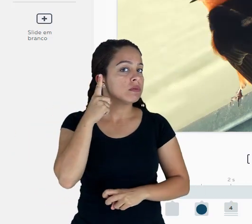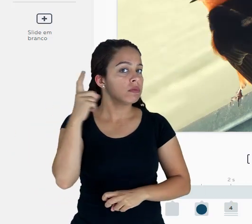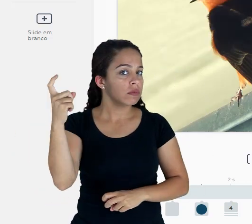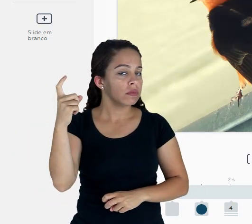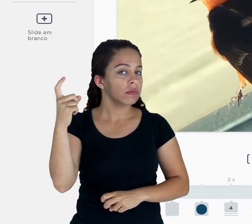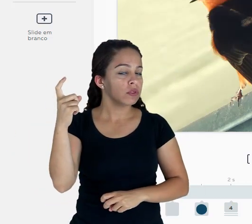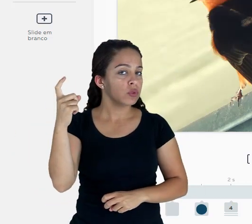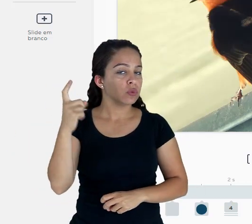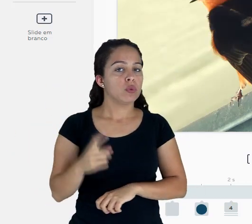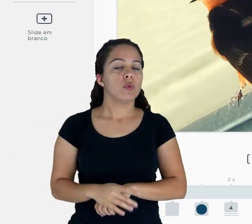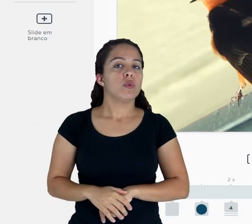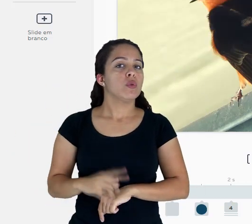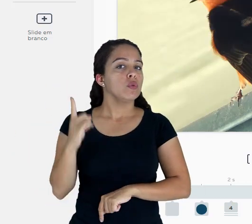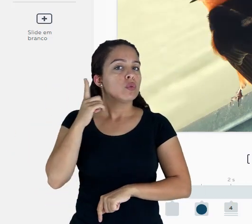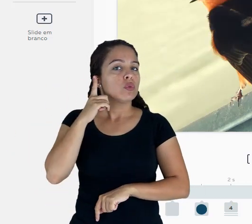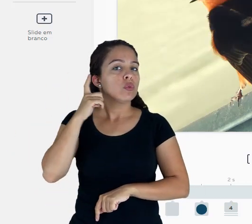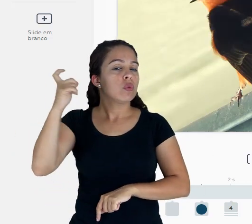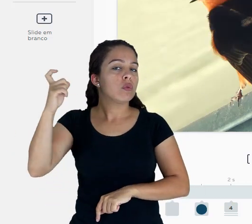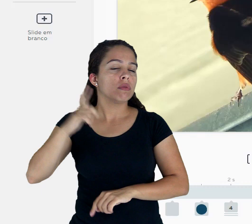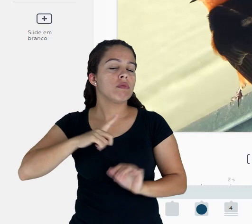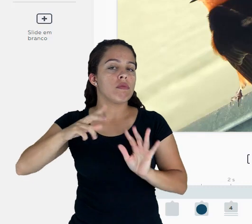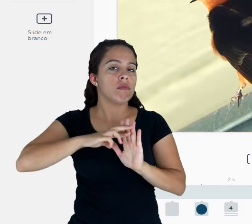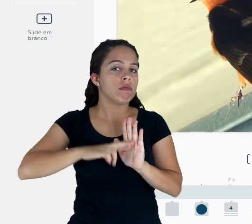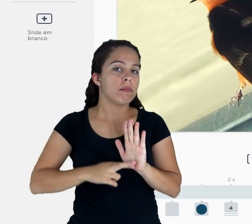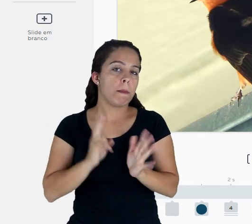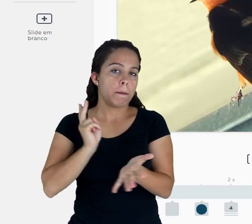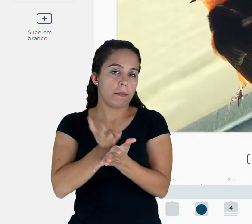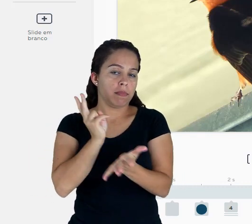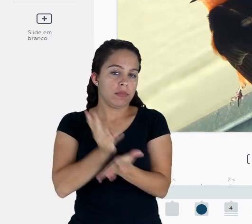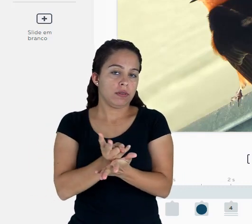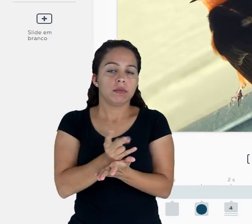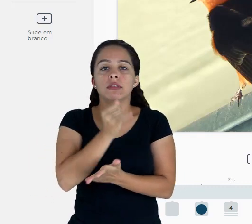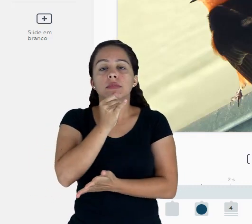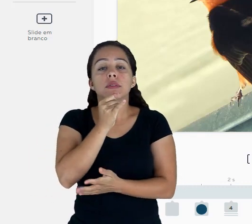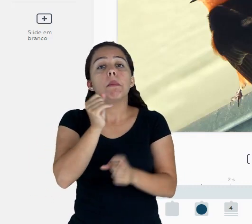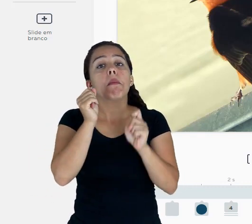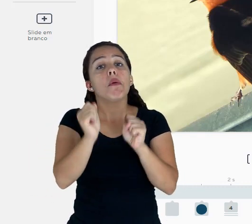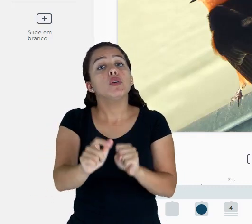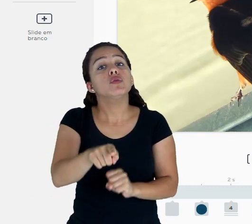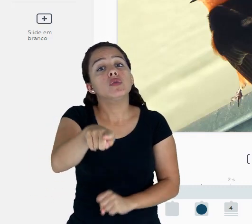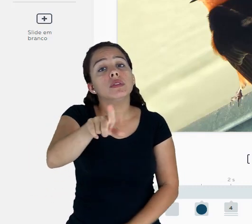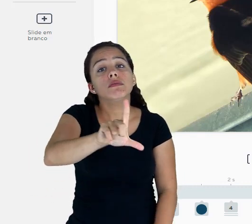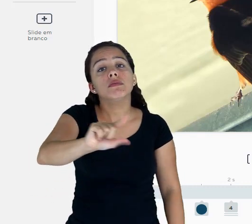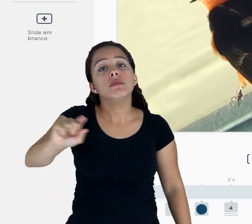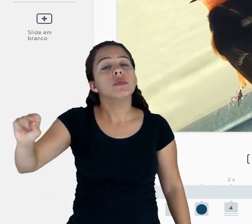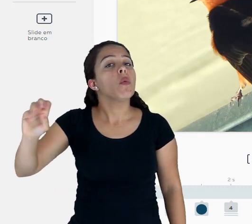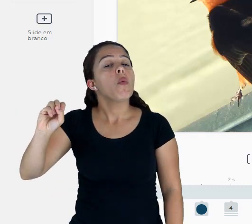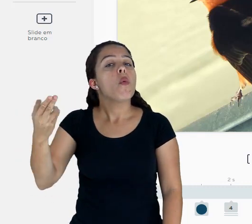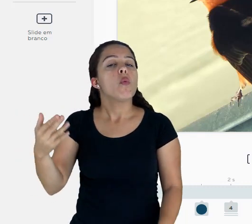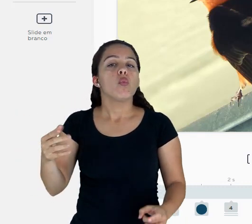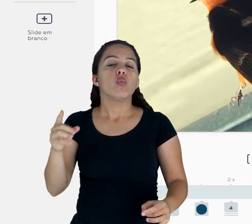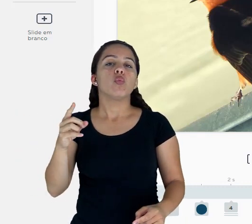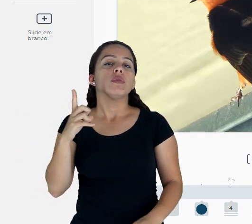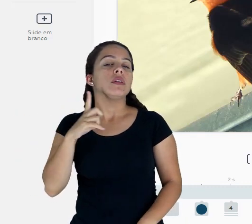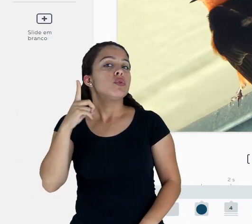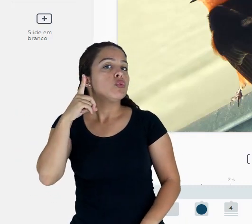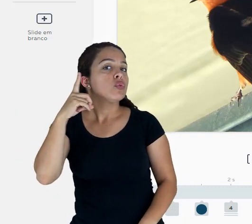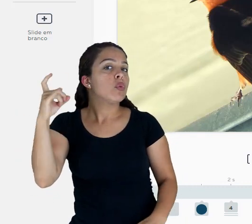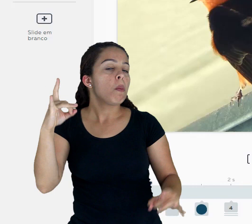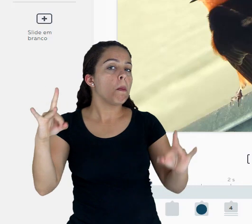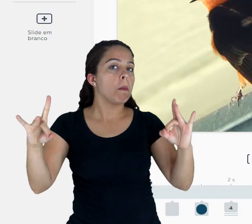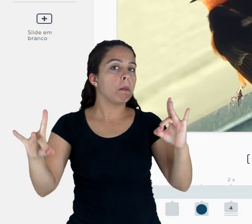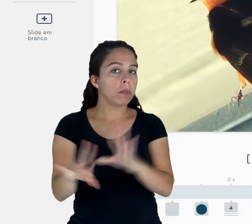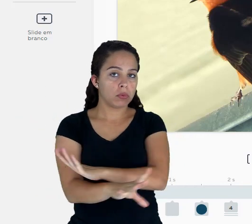também tem o mesmo princípio você pode adicionar um só uma opção sua ou então pegar sons prontos né